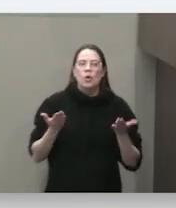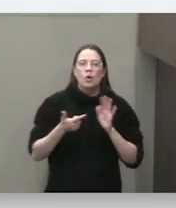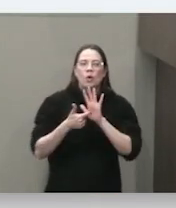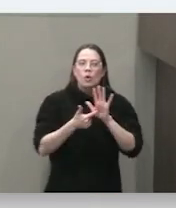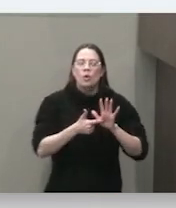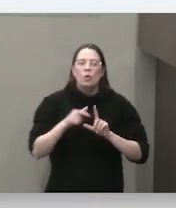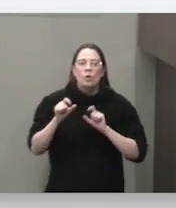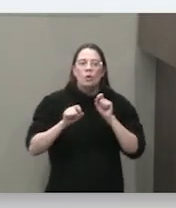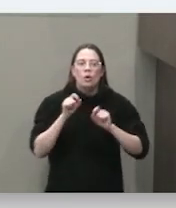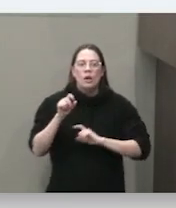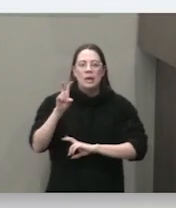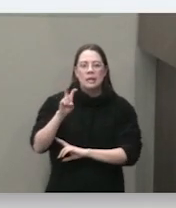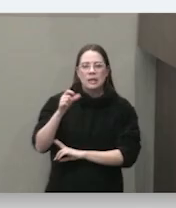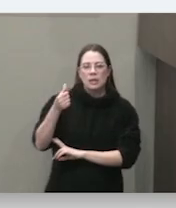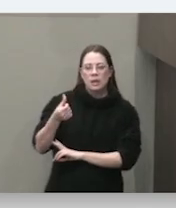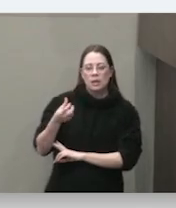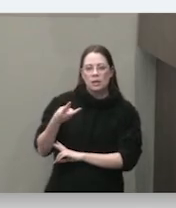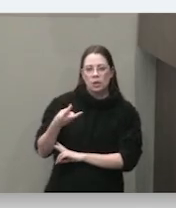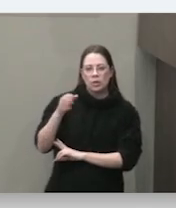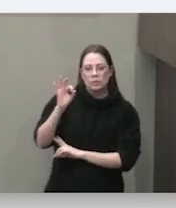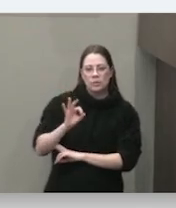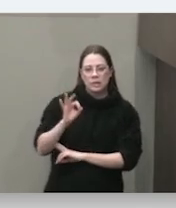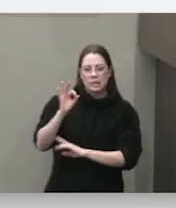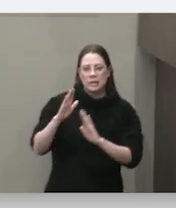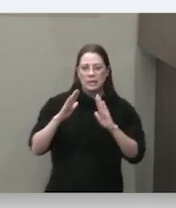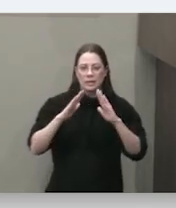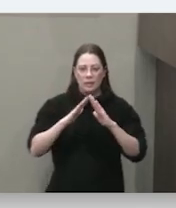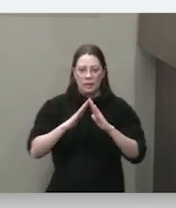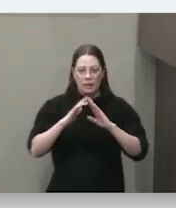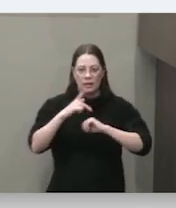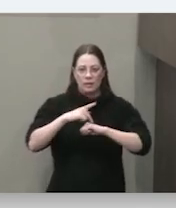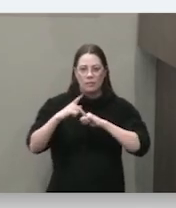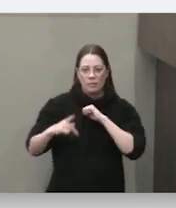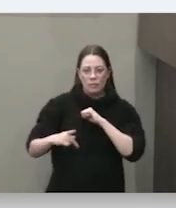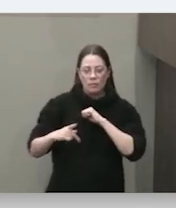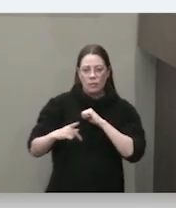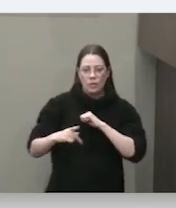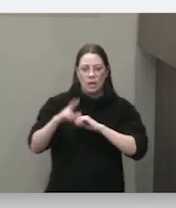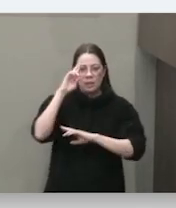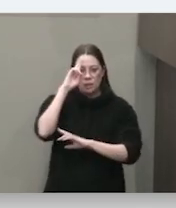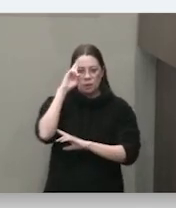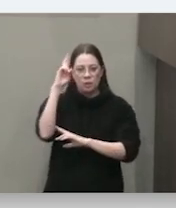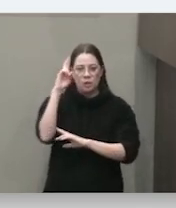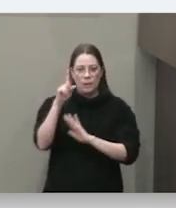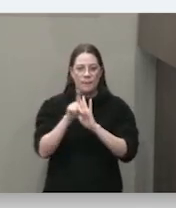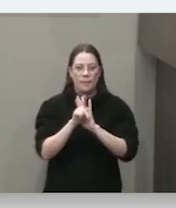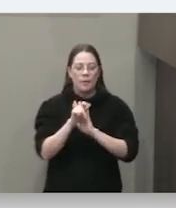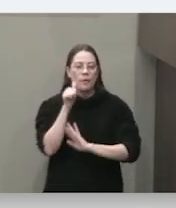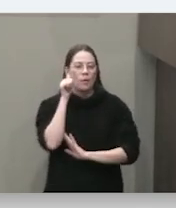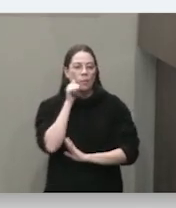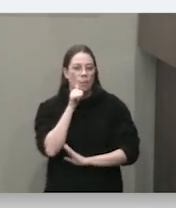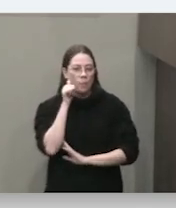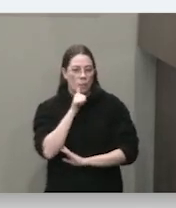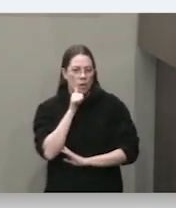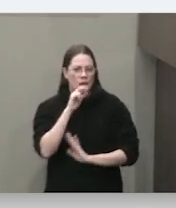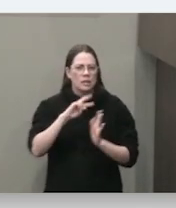mostrou aí que 52% dos lares em Passo Fundo são chefiados por mulheres. Isso significa que estamos